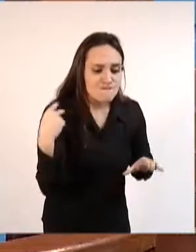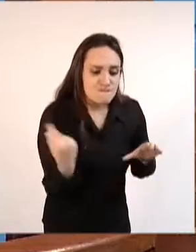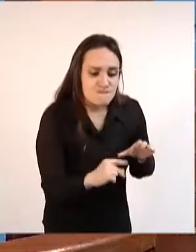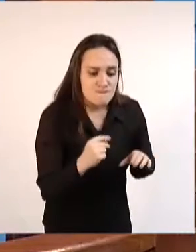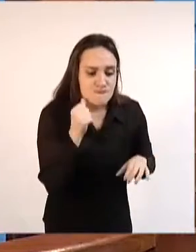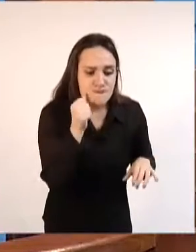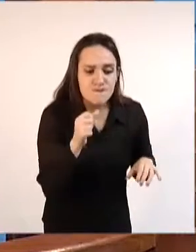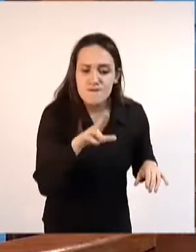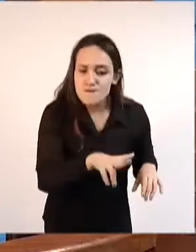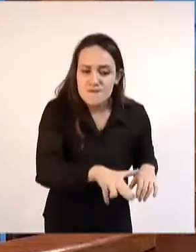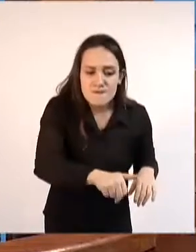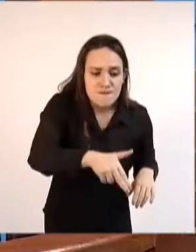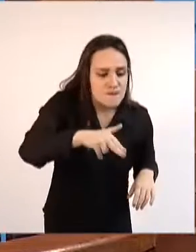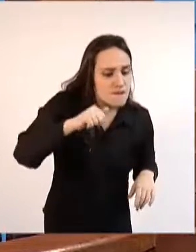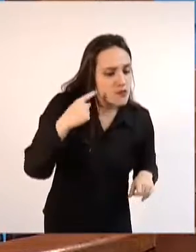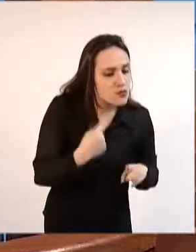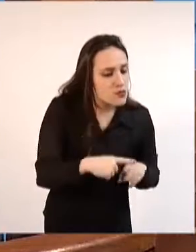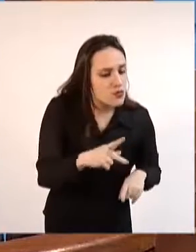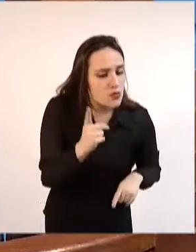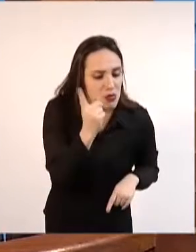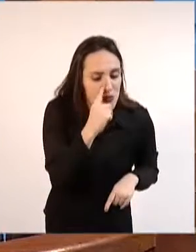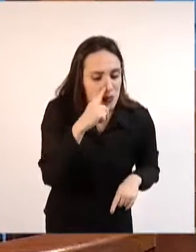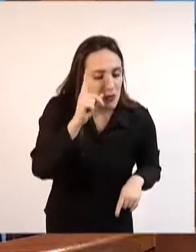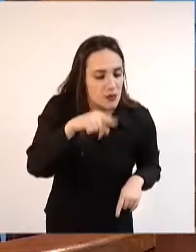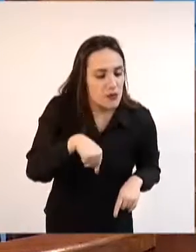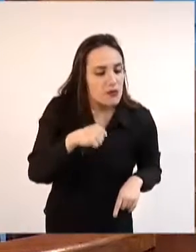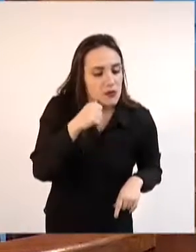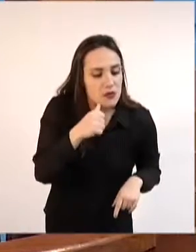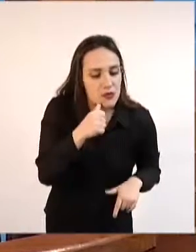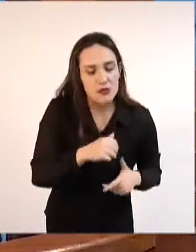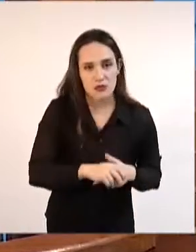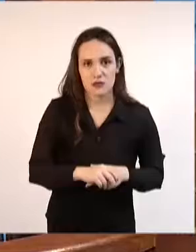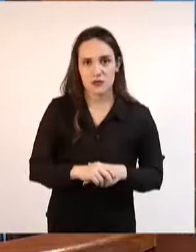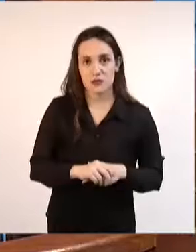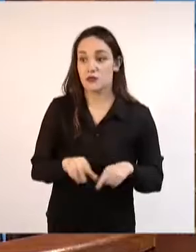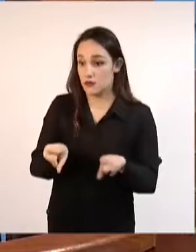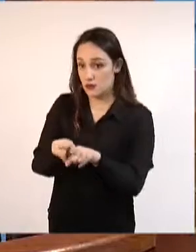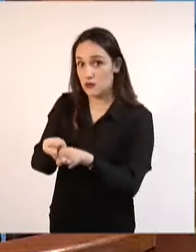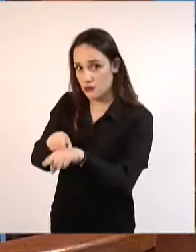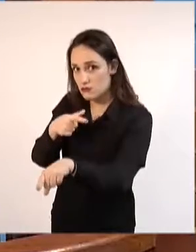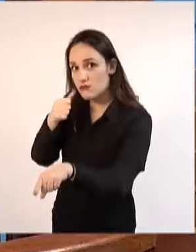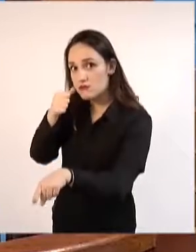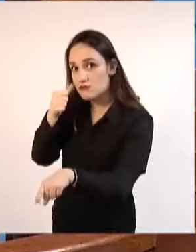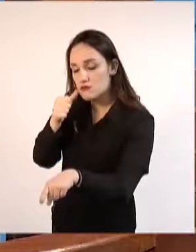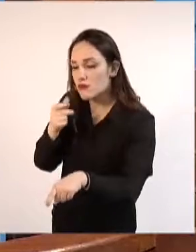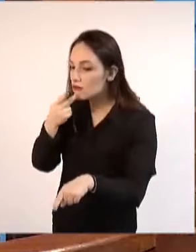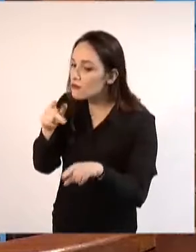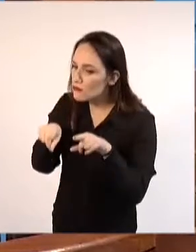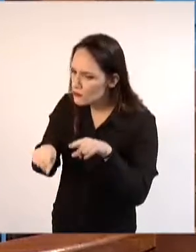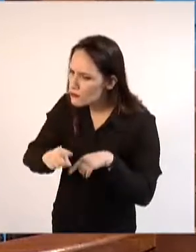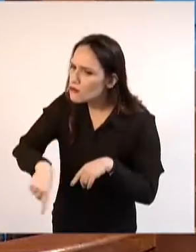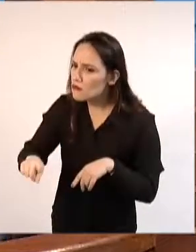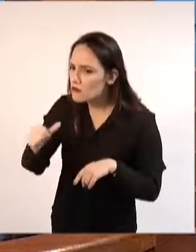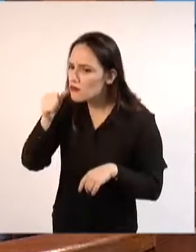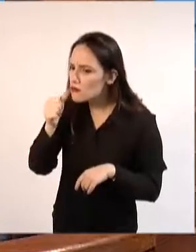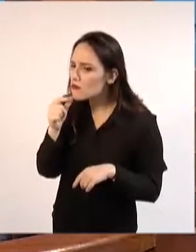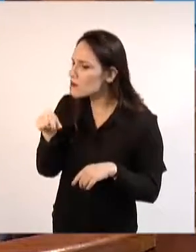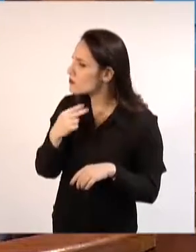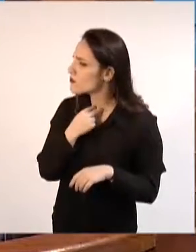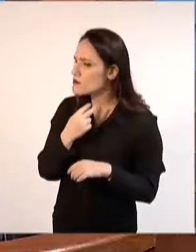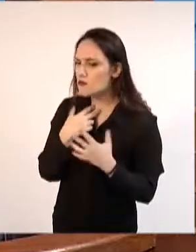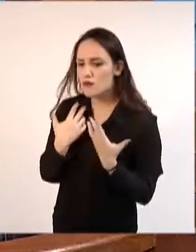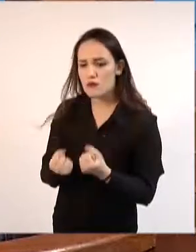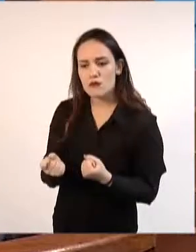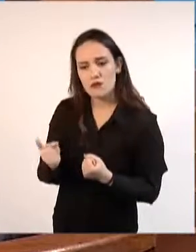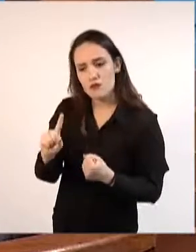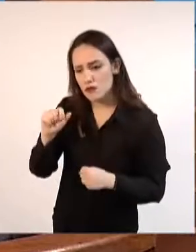mulher, porque a sua mãe é uma mulher. E para as meninas, para que elas se conscientizem que aos primeiros sinais de violência dentro